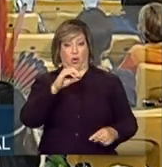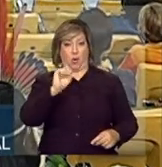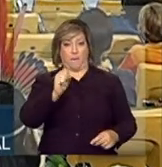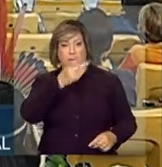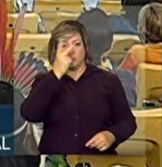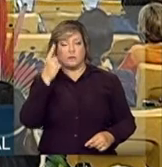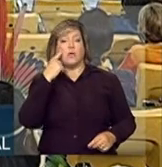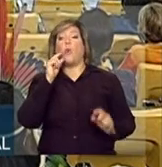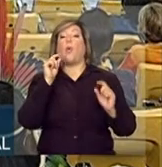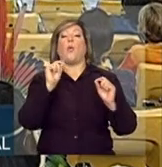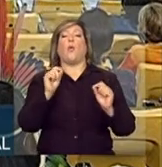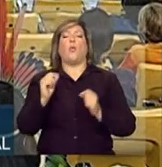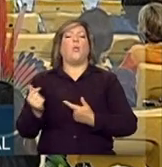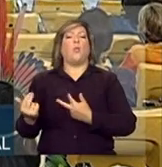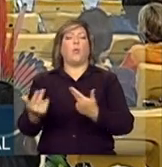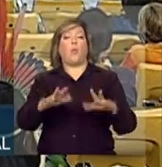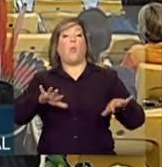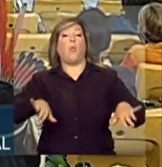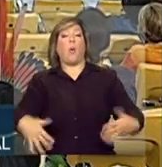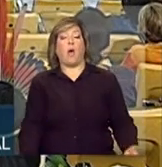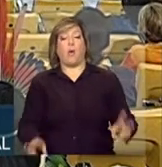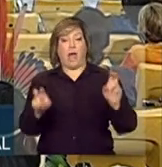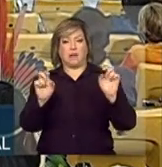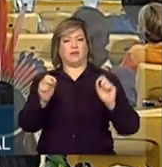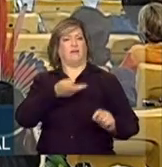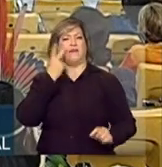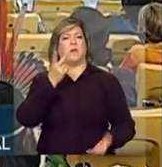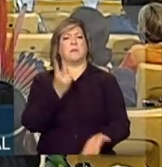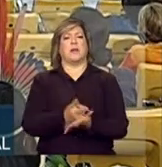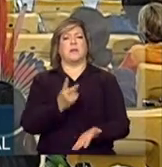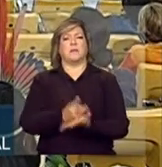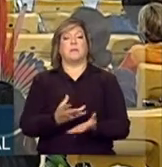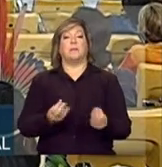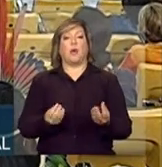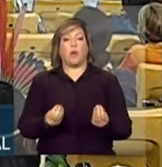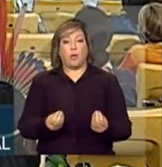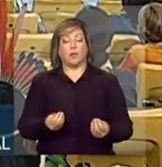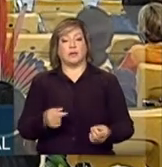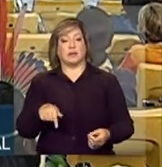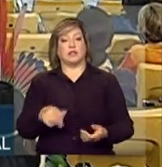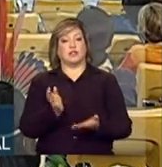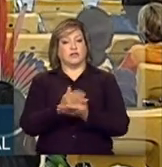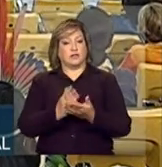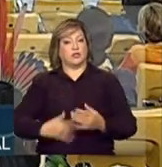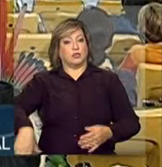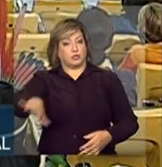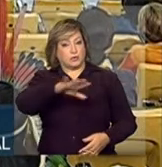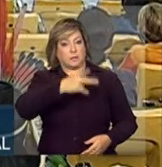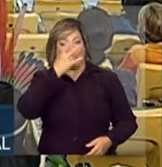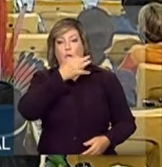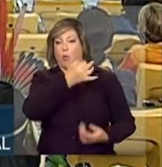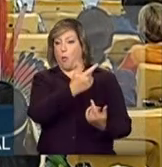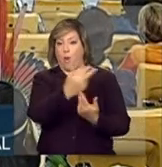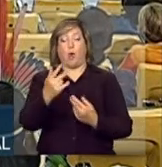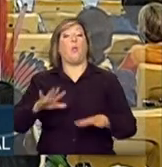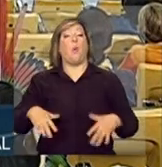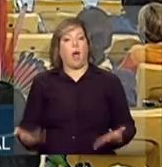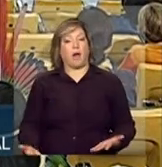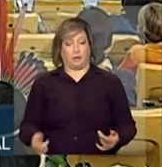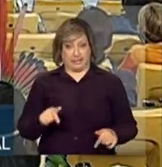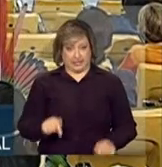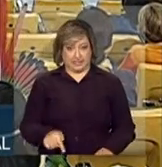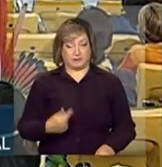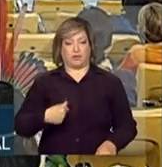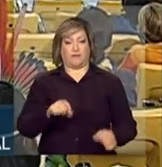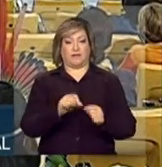pessoas entrevistadas, quais foram os assuntos que se repetiram muito, que foram compartilhados, que foram coincidentes entre as pessoas. Então,